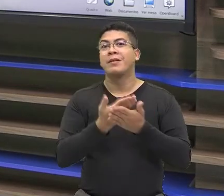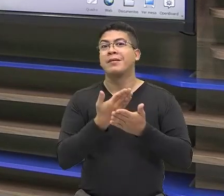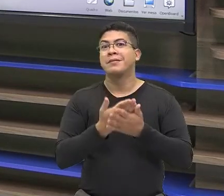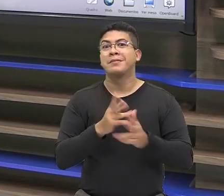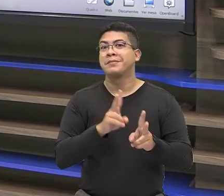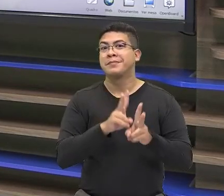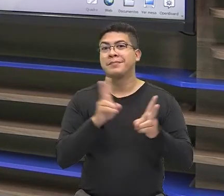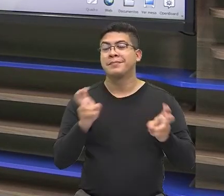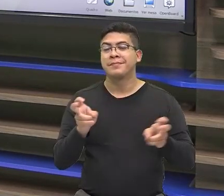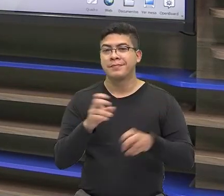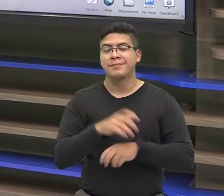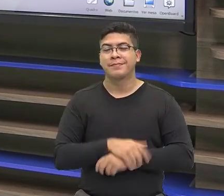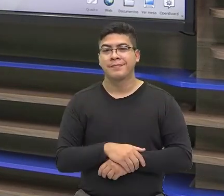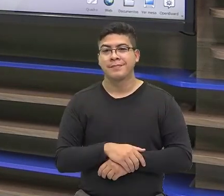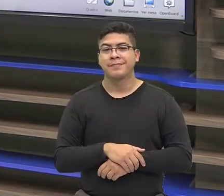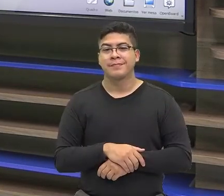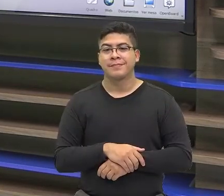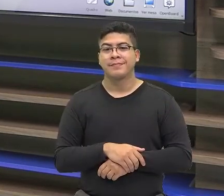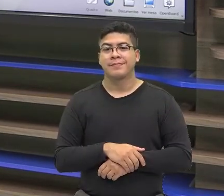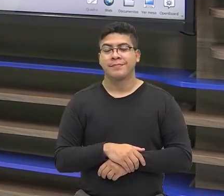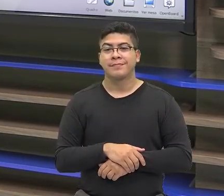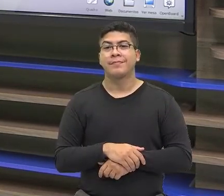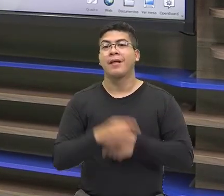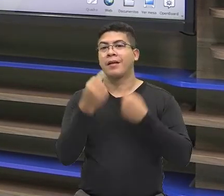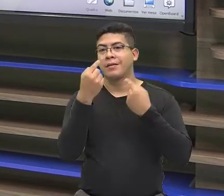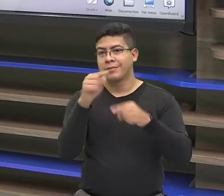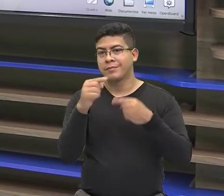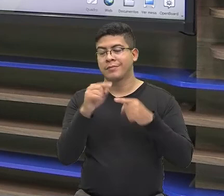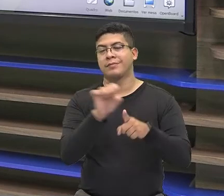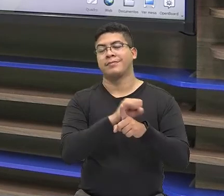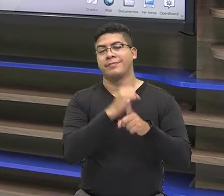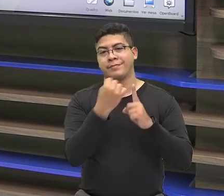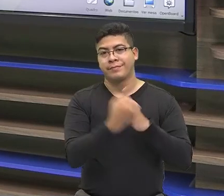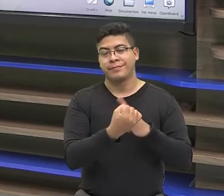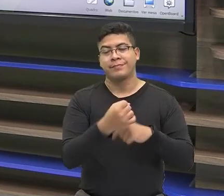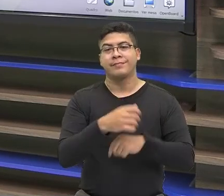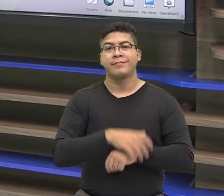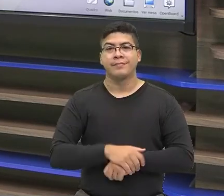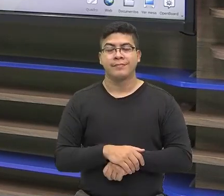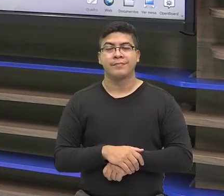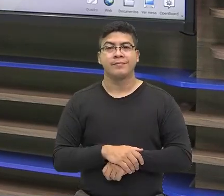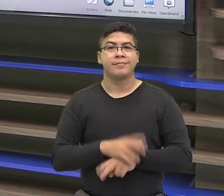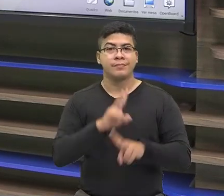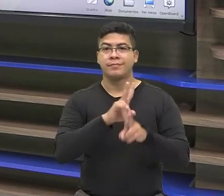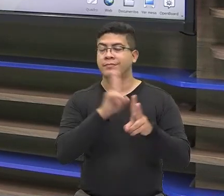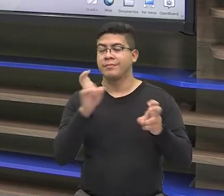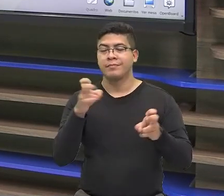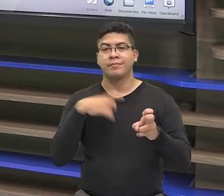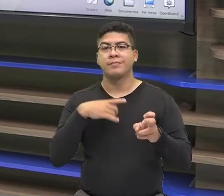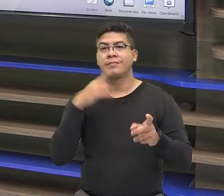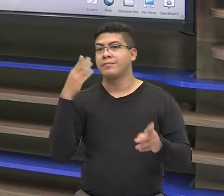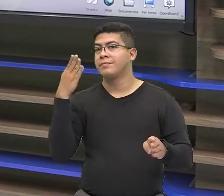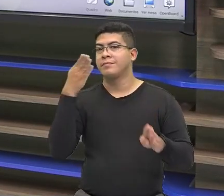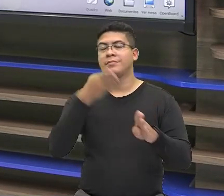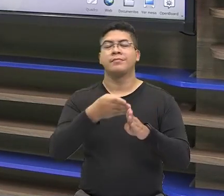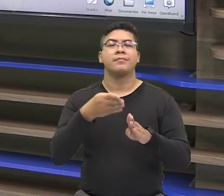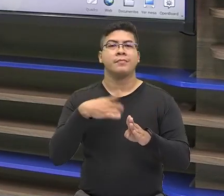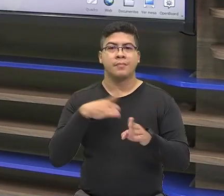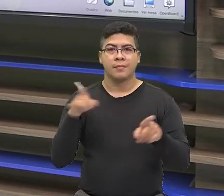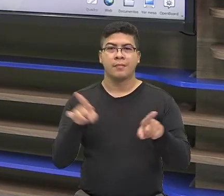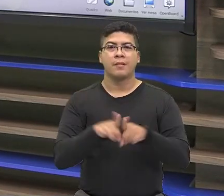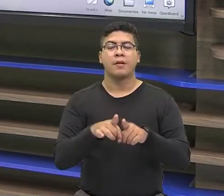aí a respeito dele, né? Críticas sociais, falamos ali sobre determinismo, um pouco de